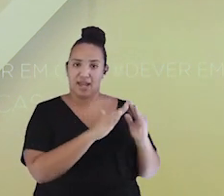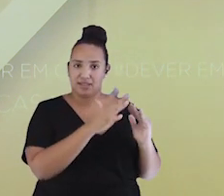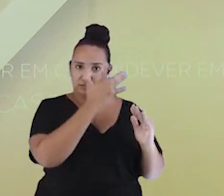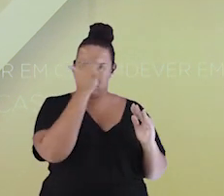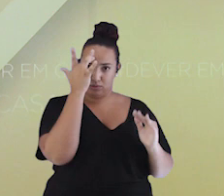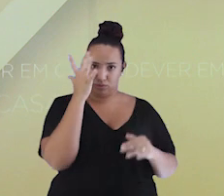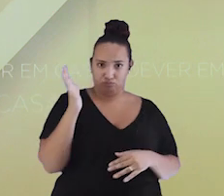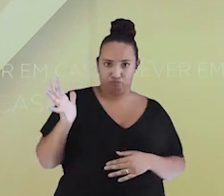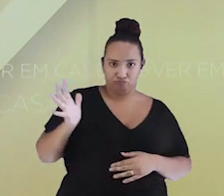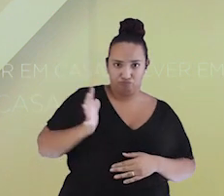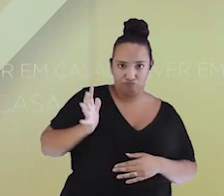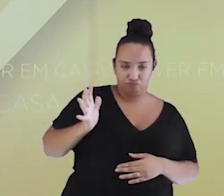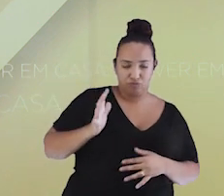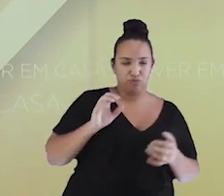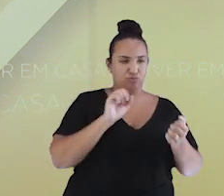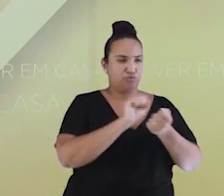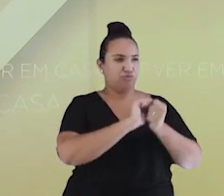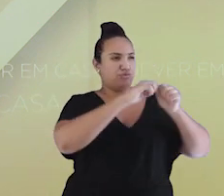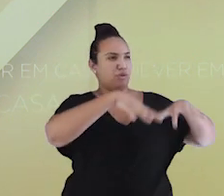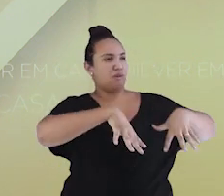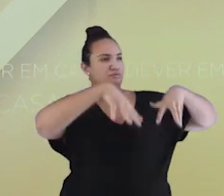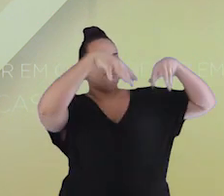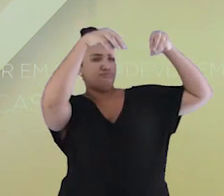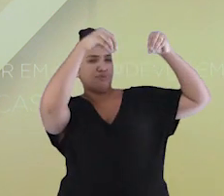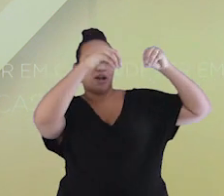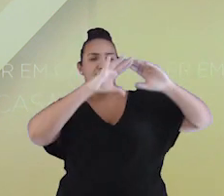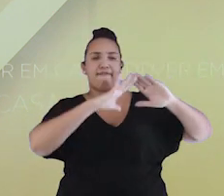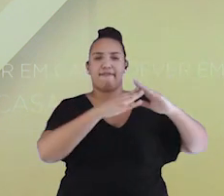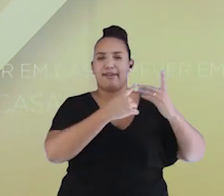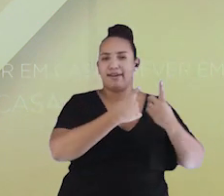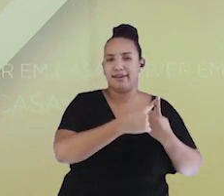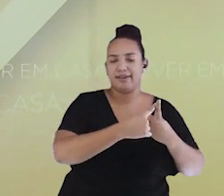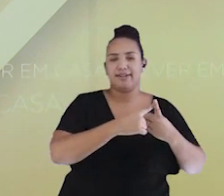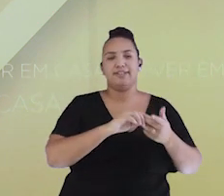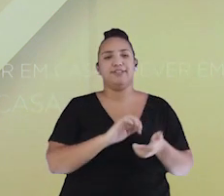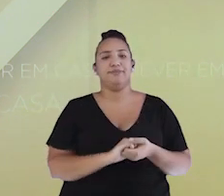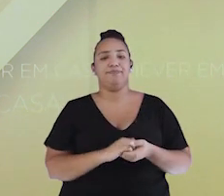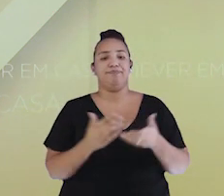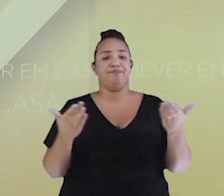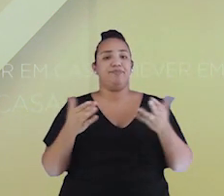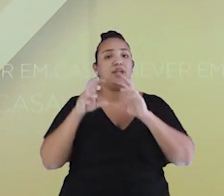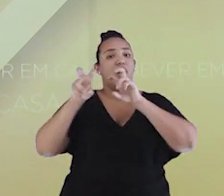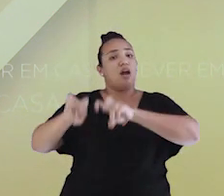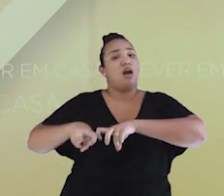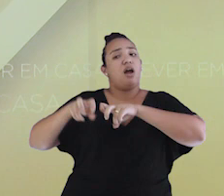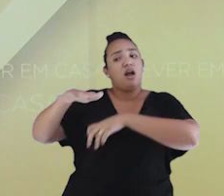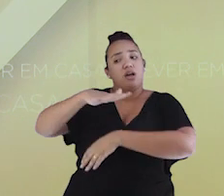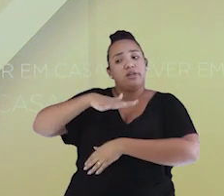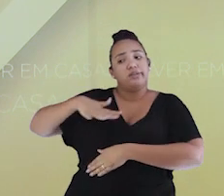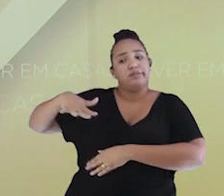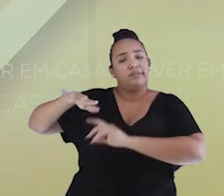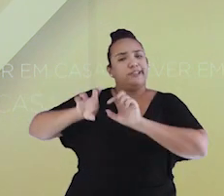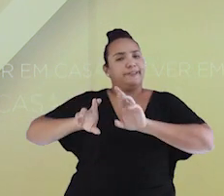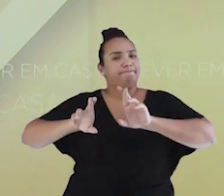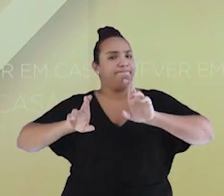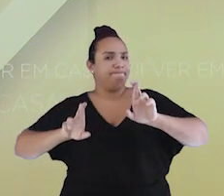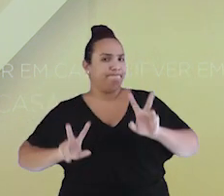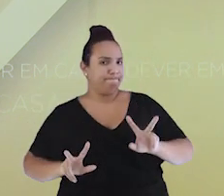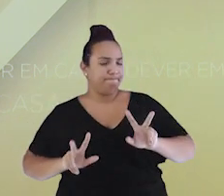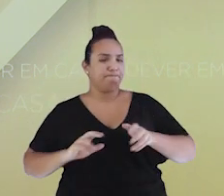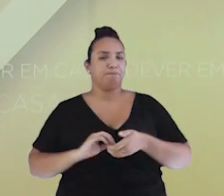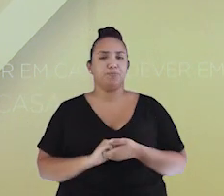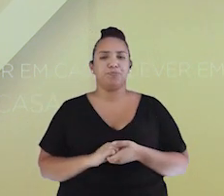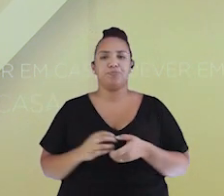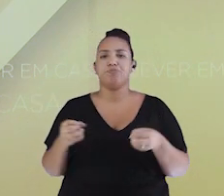as casas dos nobres, junto com os palácios e templos. Os camponeses viviam em áreas mais